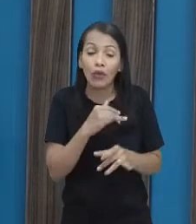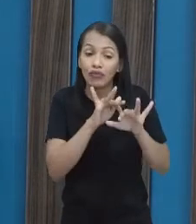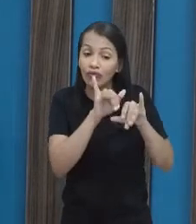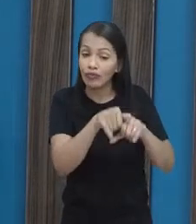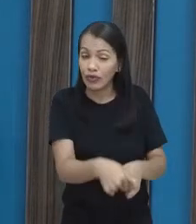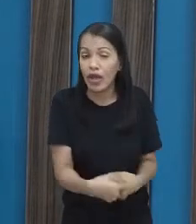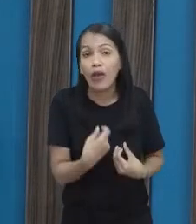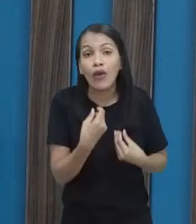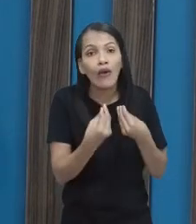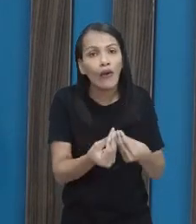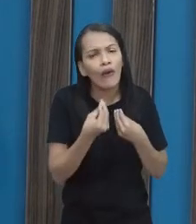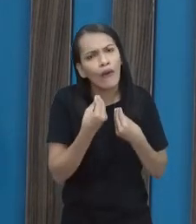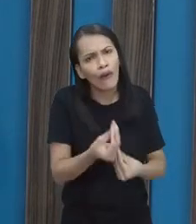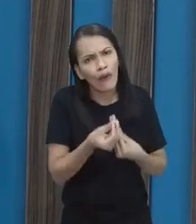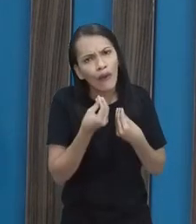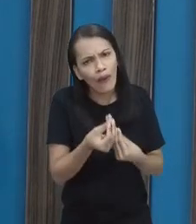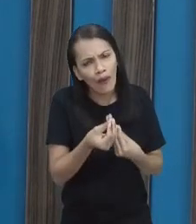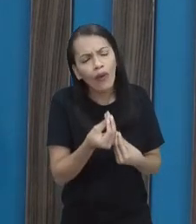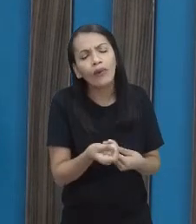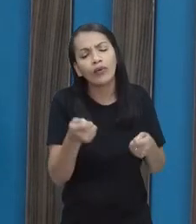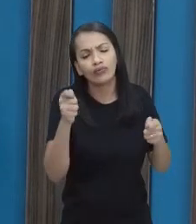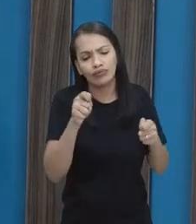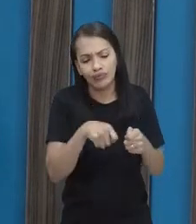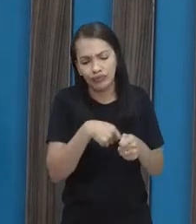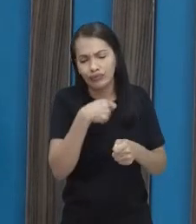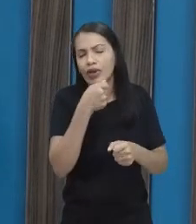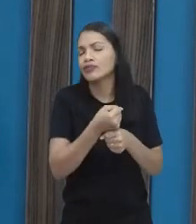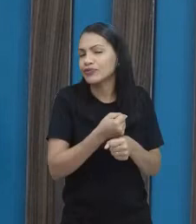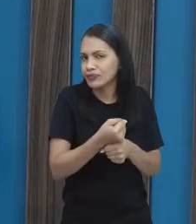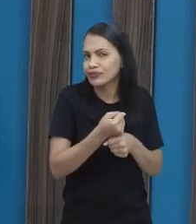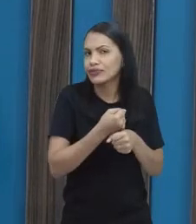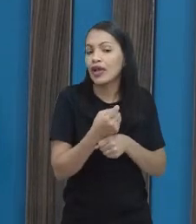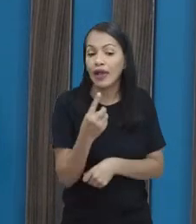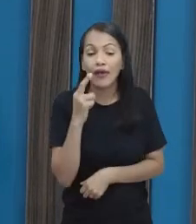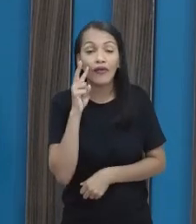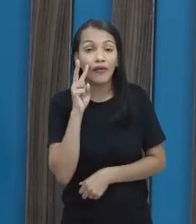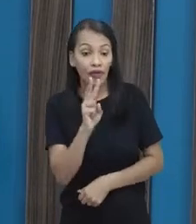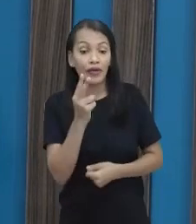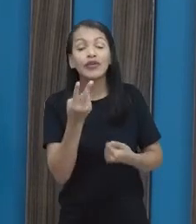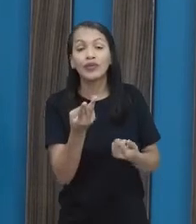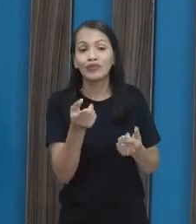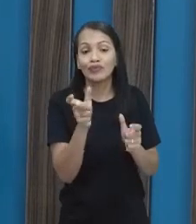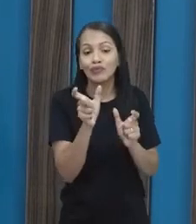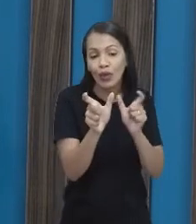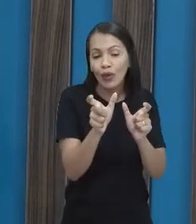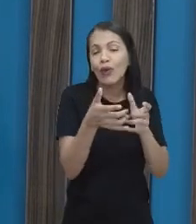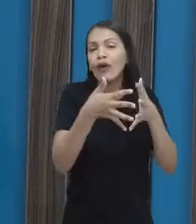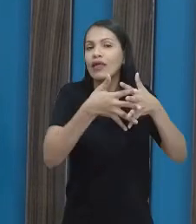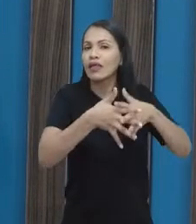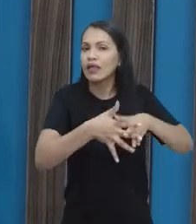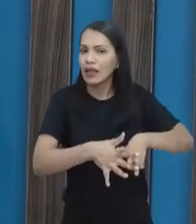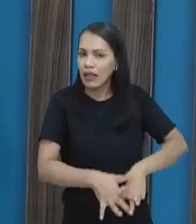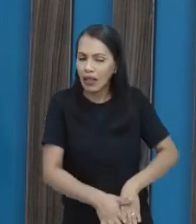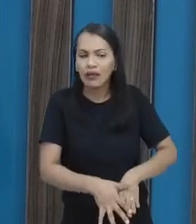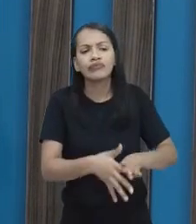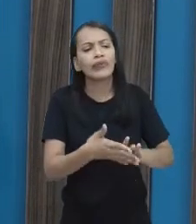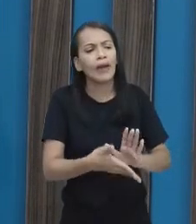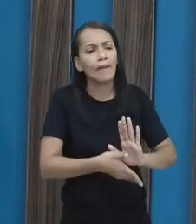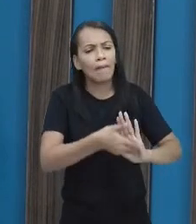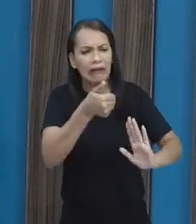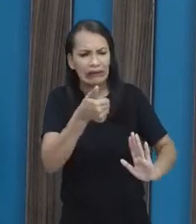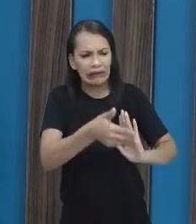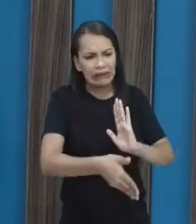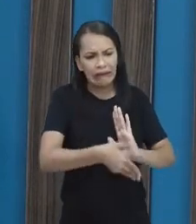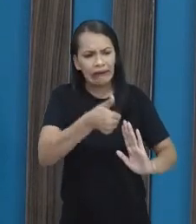né, com outros materiais, ele se formar. Então, a gente vai ver que esses recursos naturais, ele está sendo extraído, e